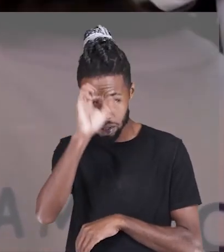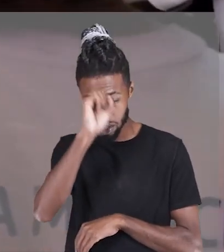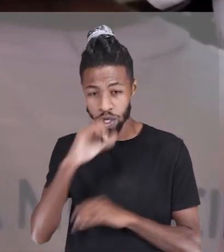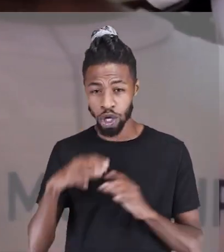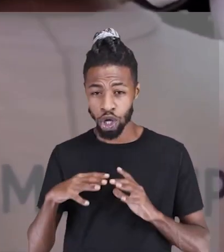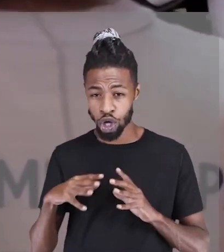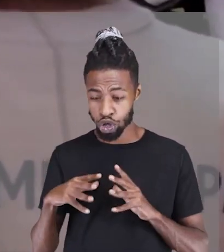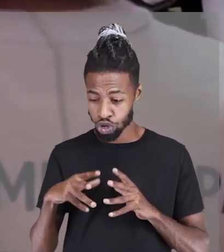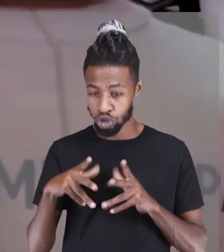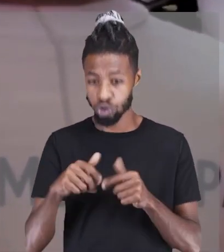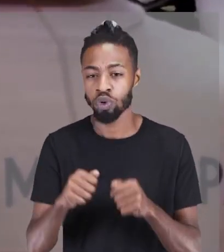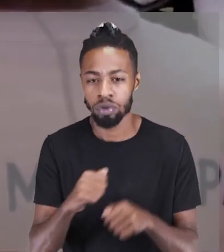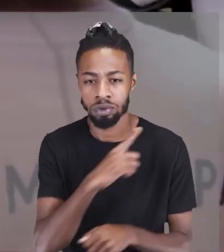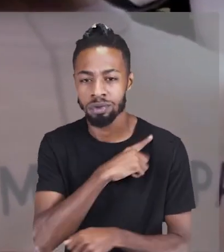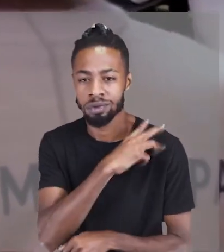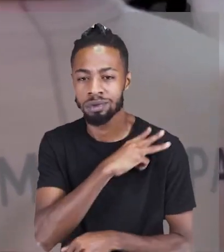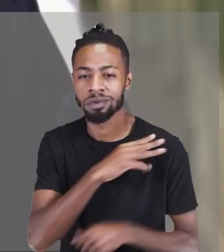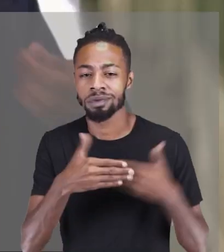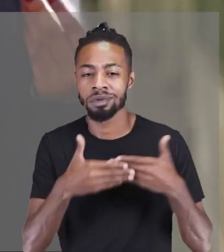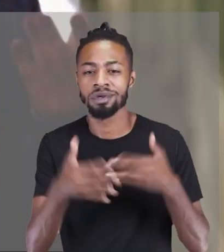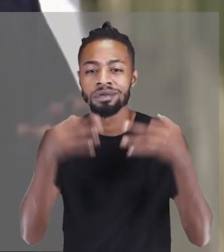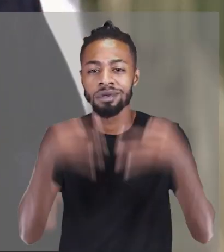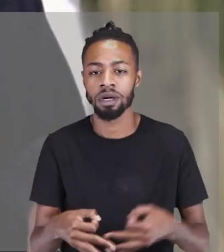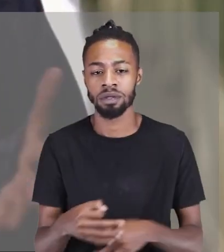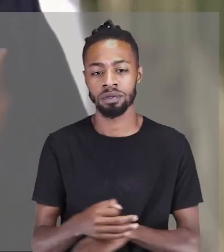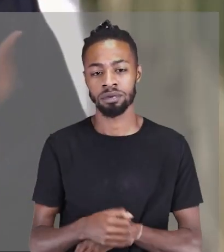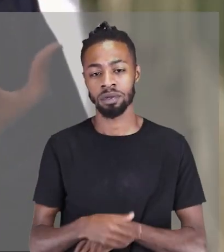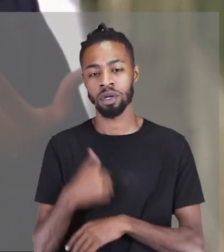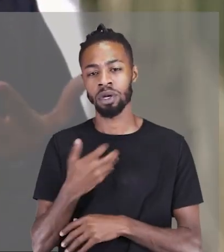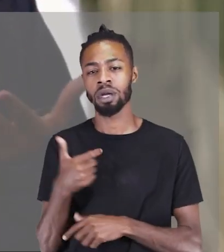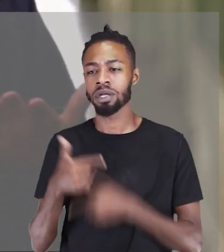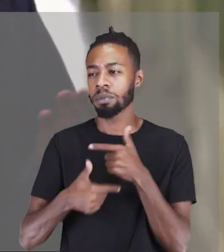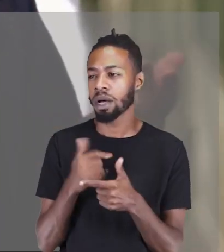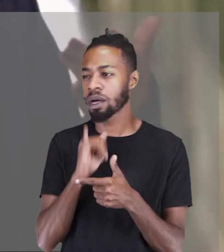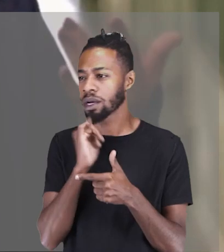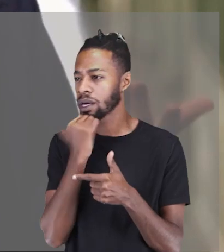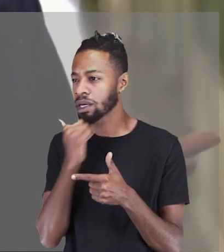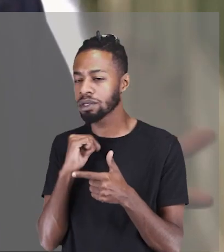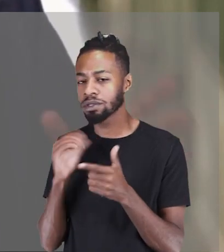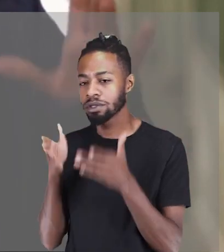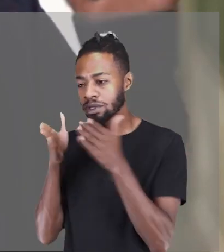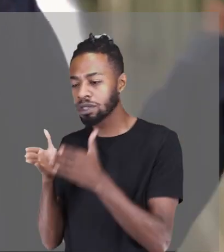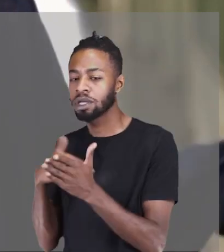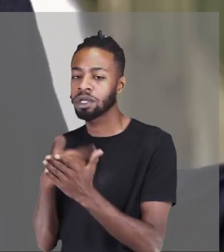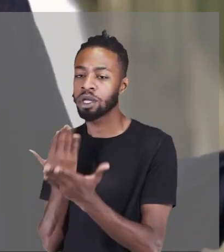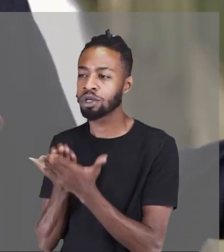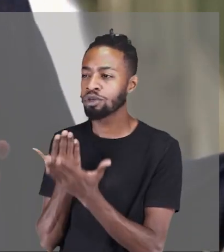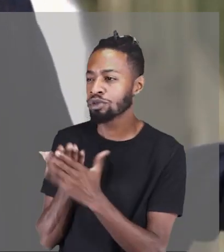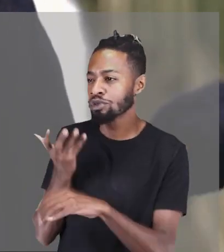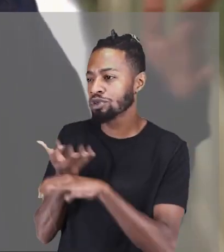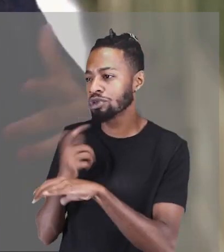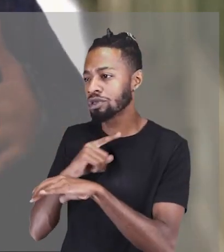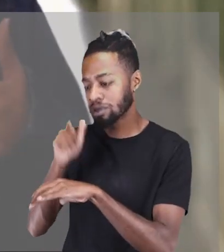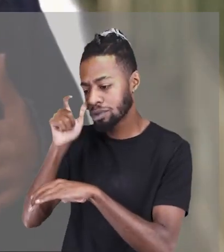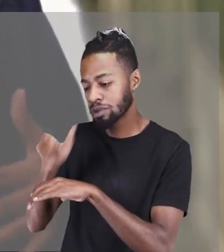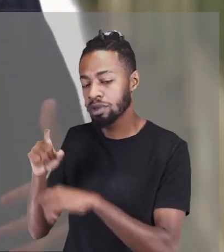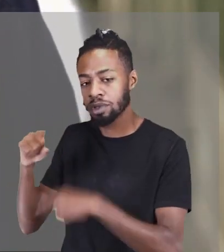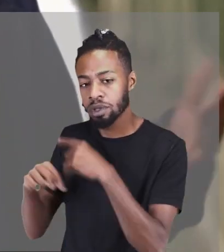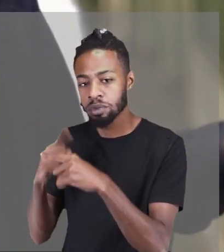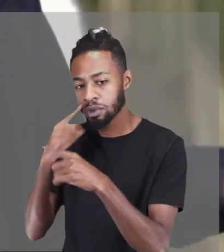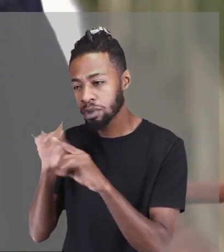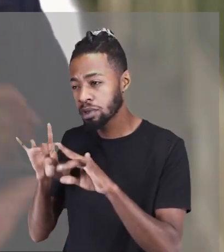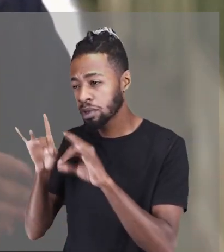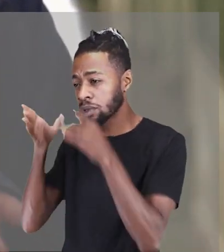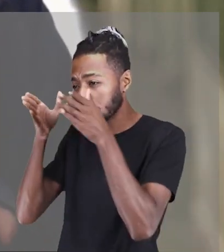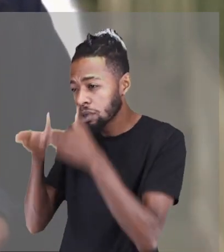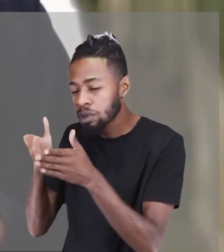aprender ao longo de todo o ensino médio. Se eu quiser trabalhar em alguma área de ciências, eu tenho aqui o estudo para eu poder me interessar